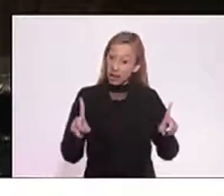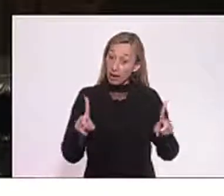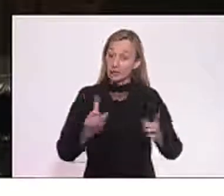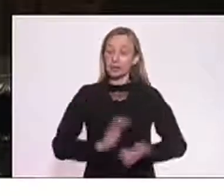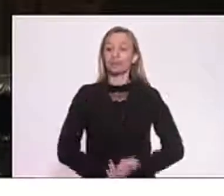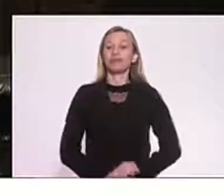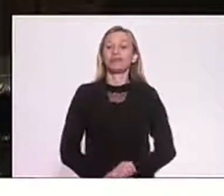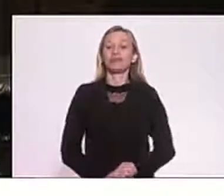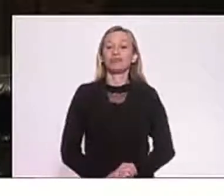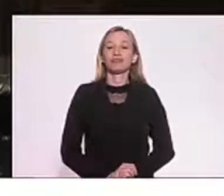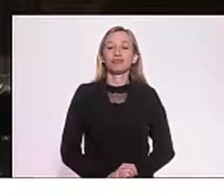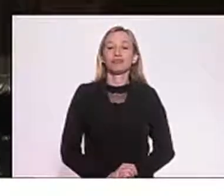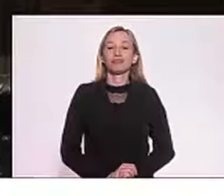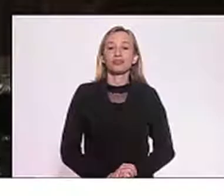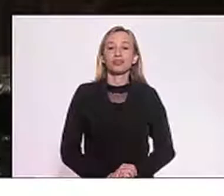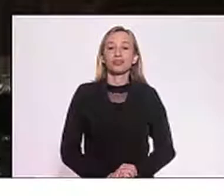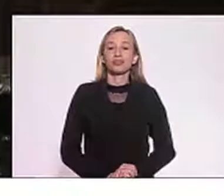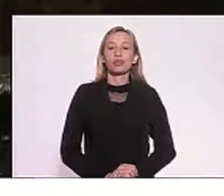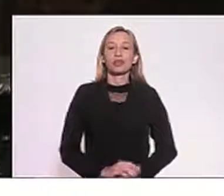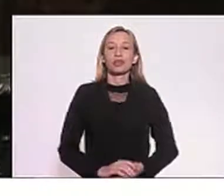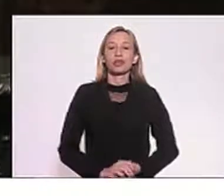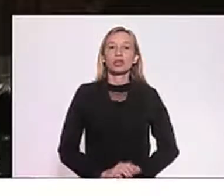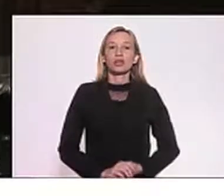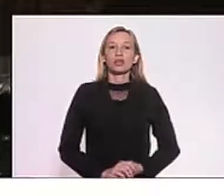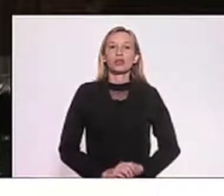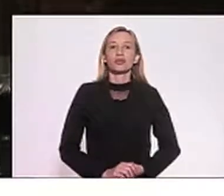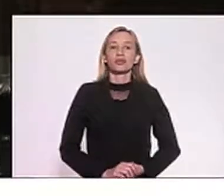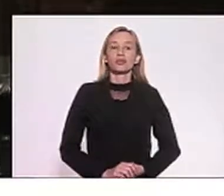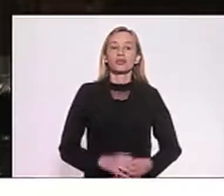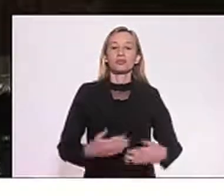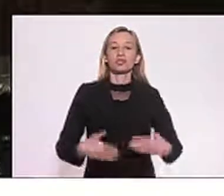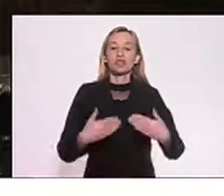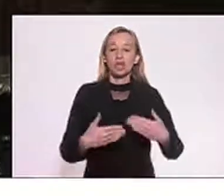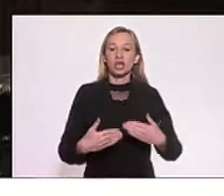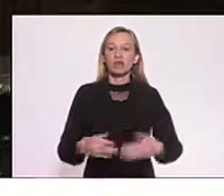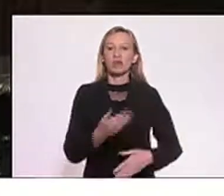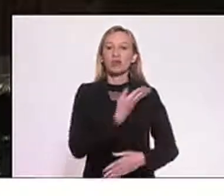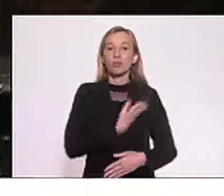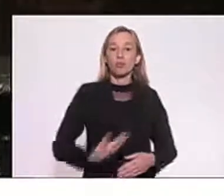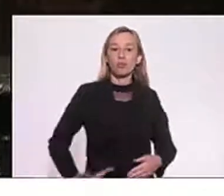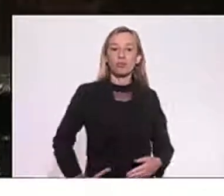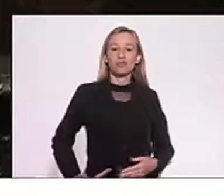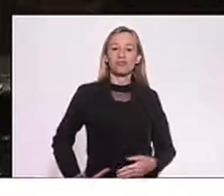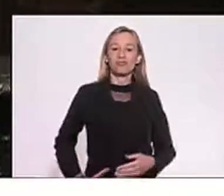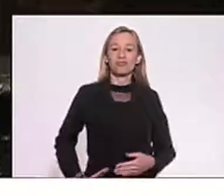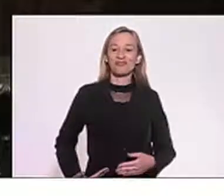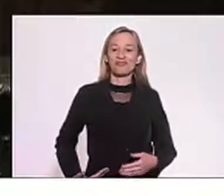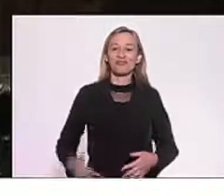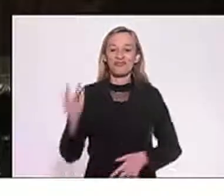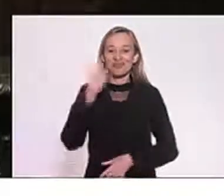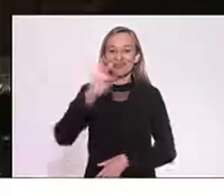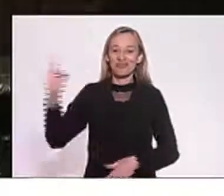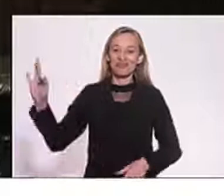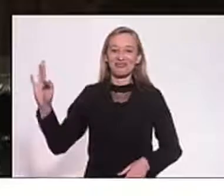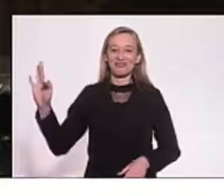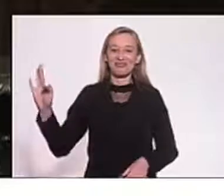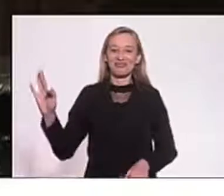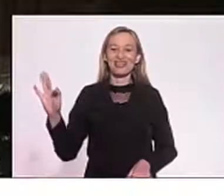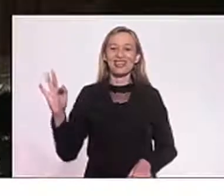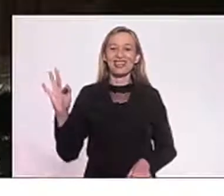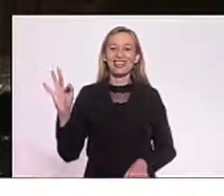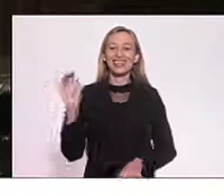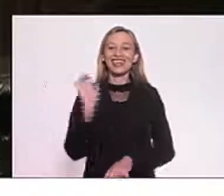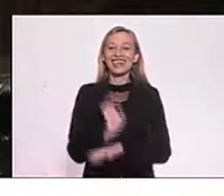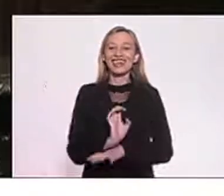caberia aos Ministérios Públicos Federal e Estadual, numa